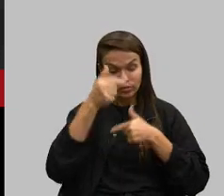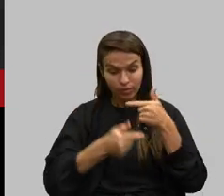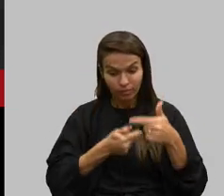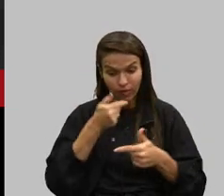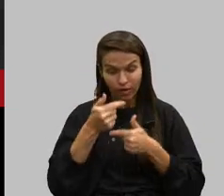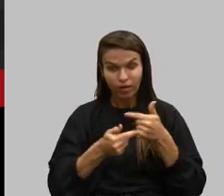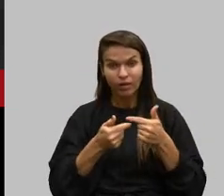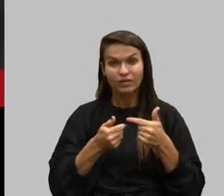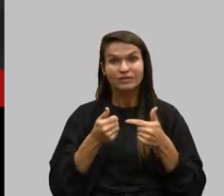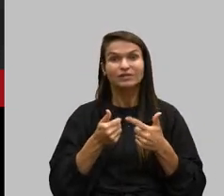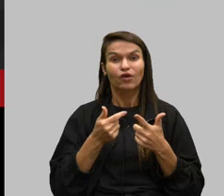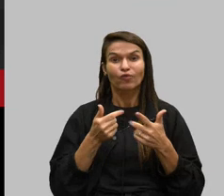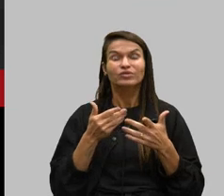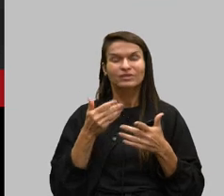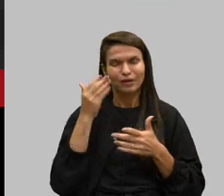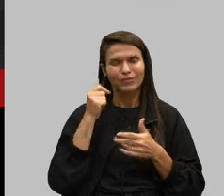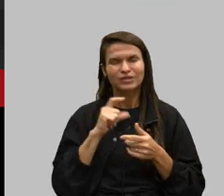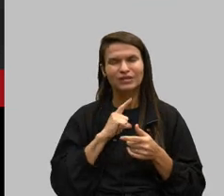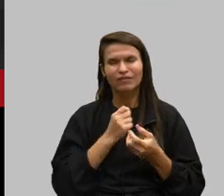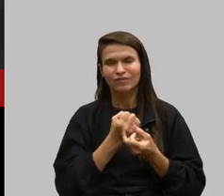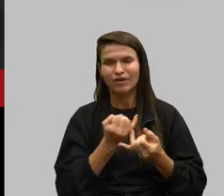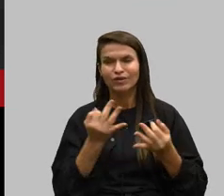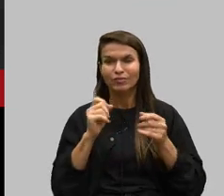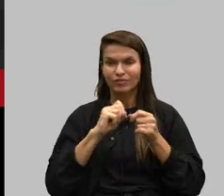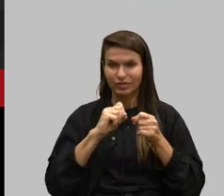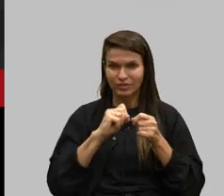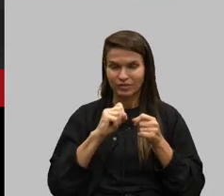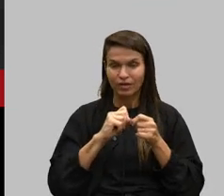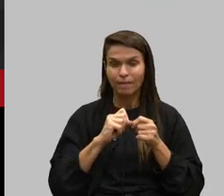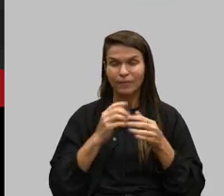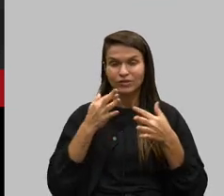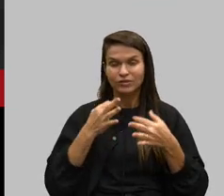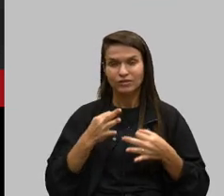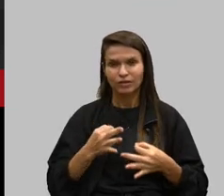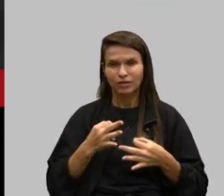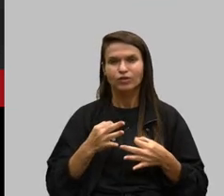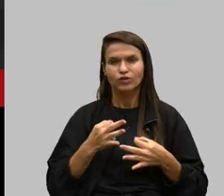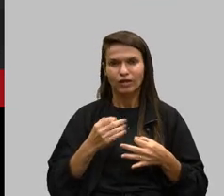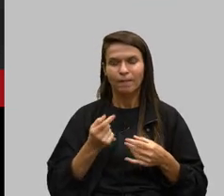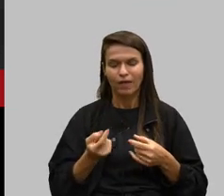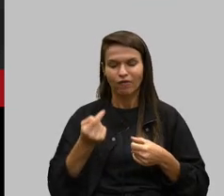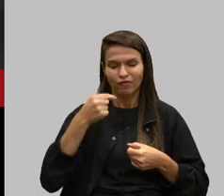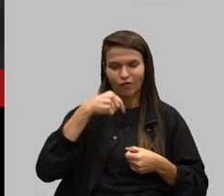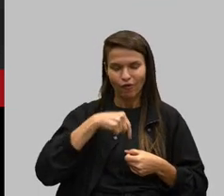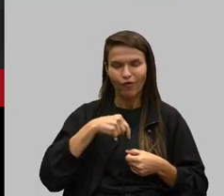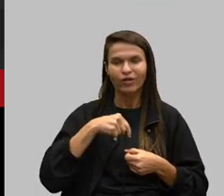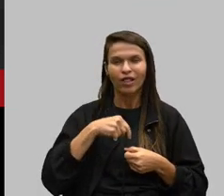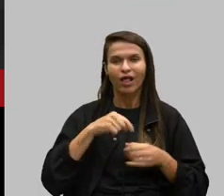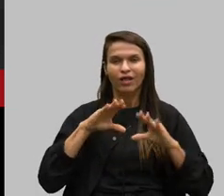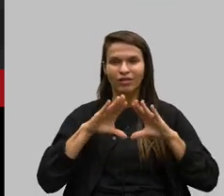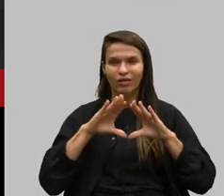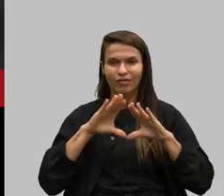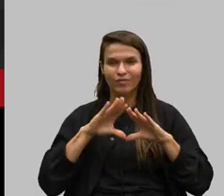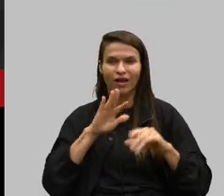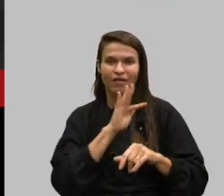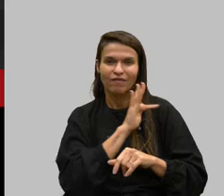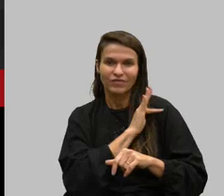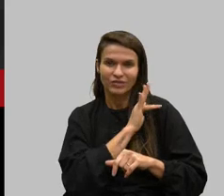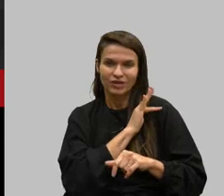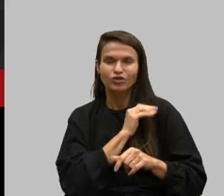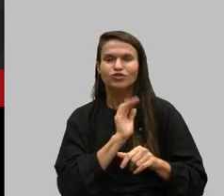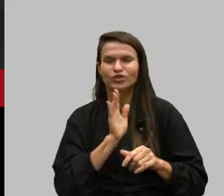sabendo que ainda tem muito o que será feito pode ter certeza que na minha próxima vinda aqui no Assembleia fiscaliza eu já vou apresentar